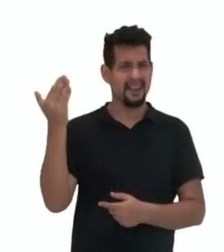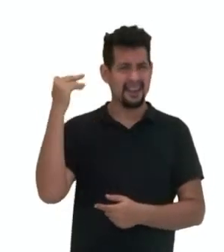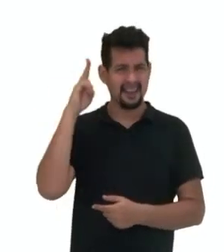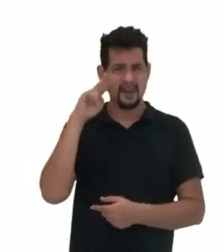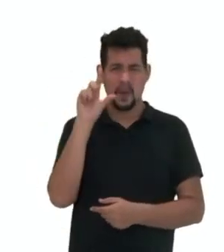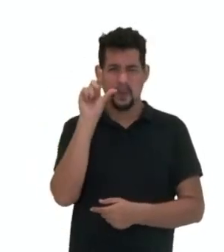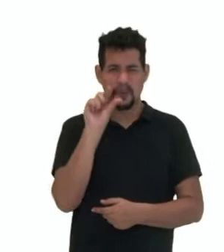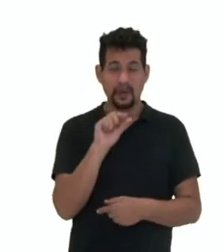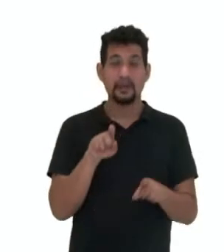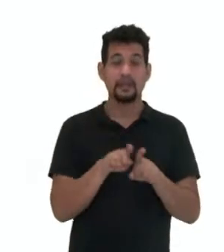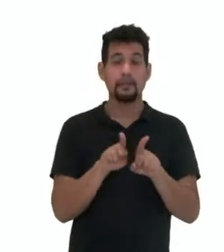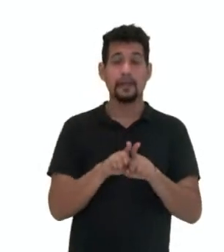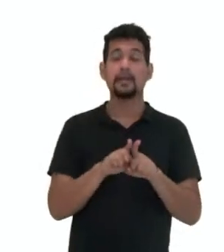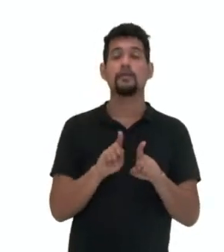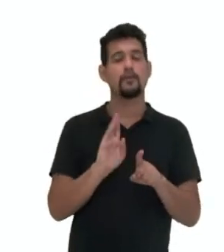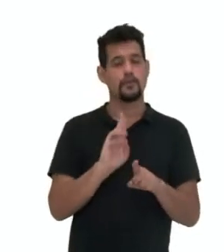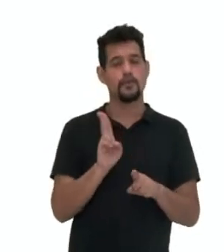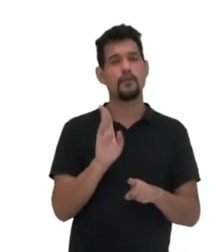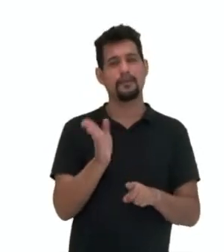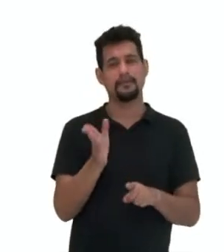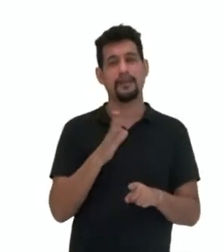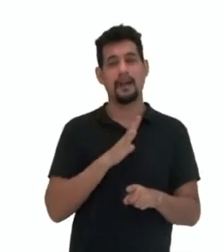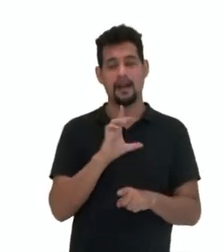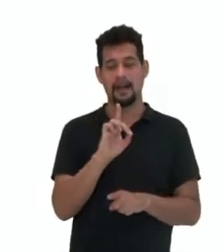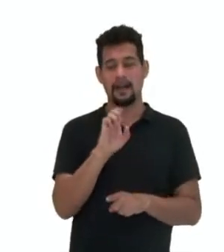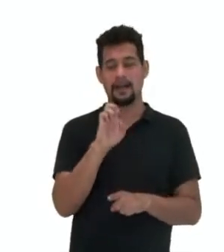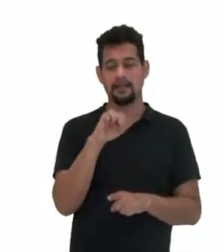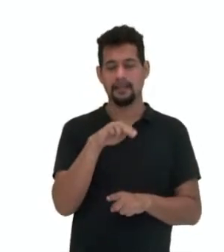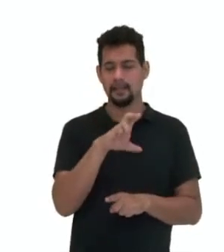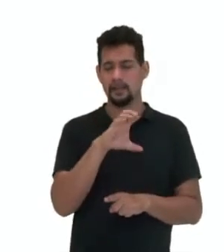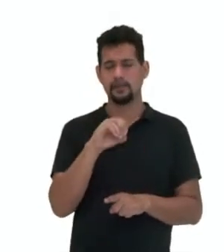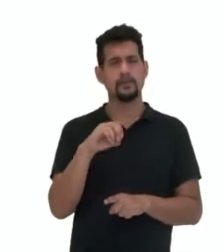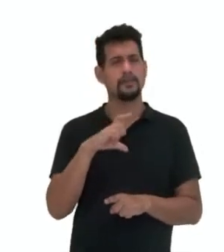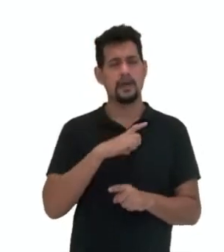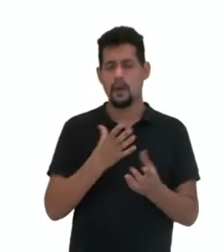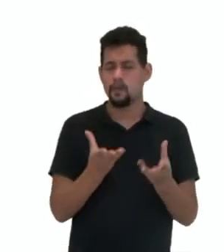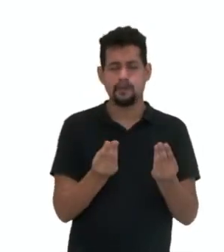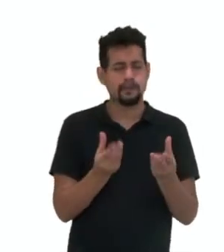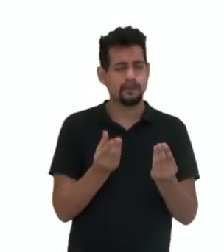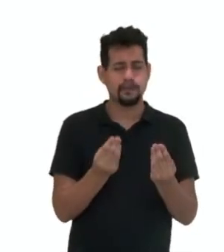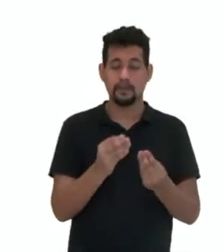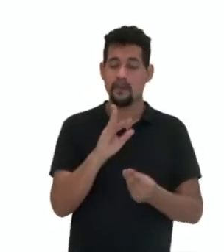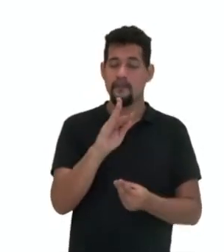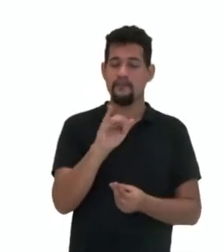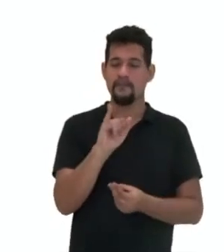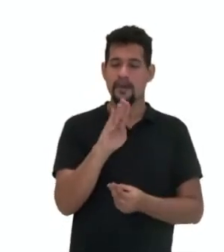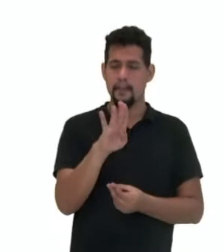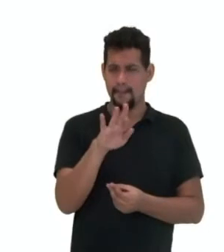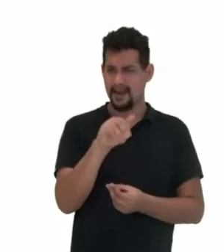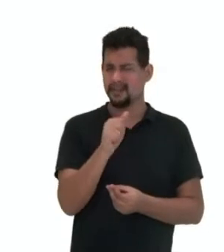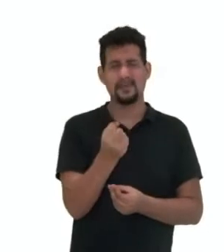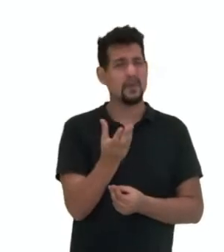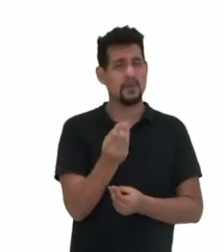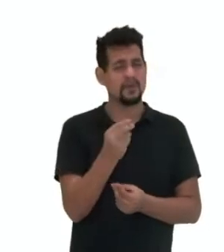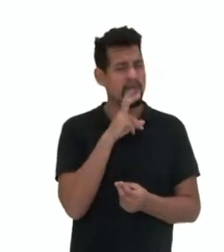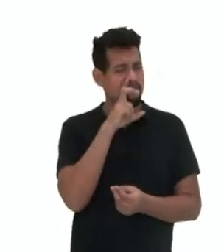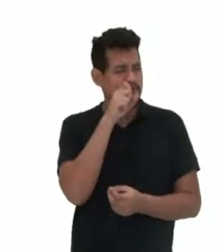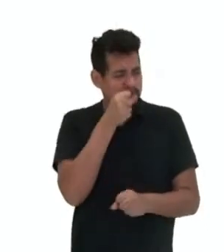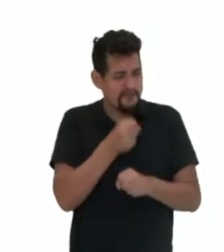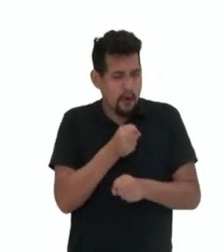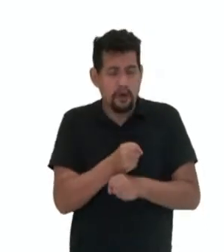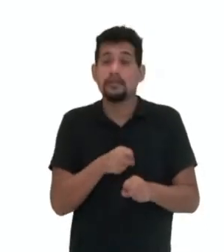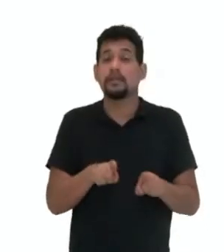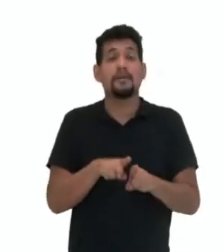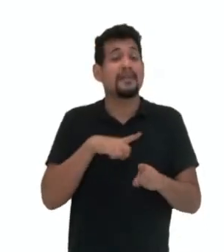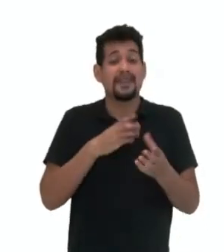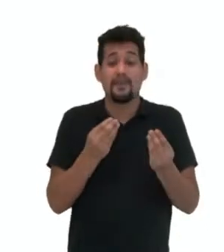tecido conjuntivo propriamente dito denso, ele tem muitas fibras, então ele é mais resistente. E se ele tem muitas